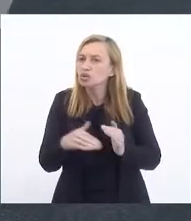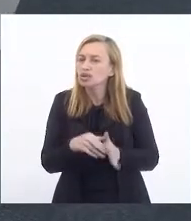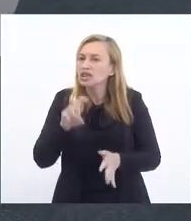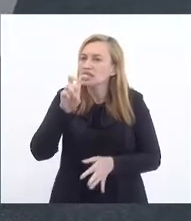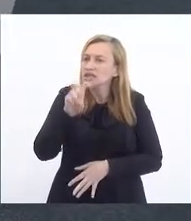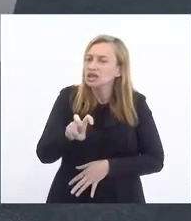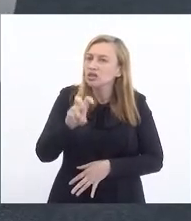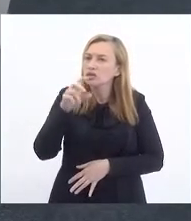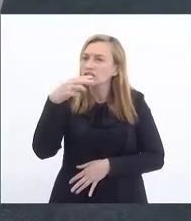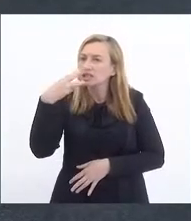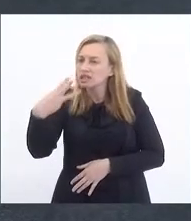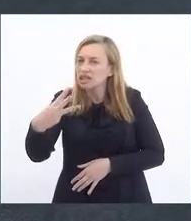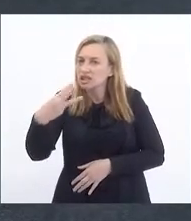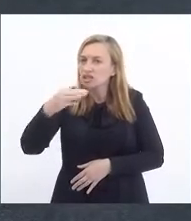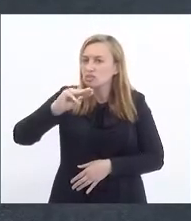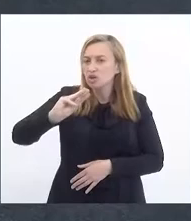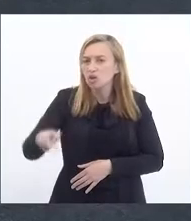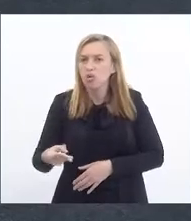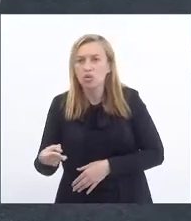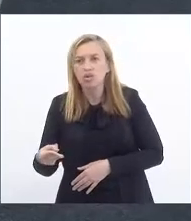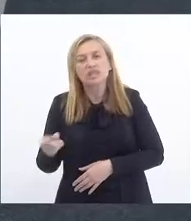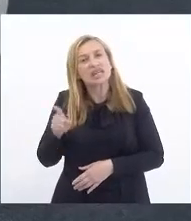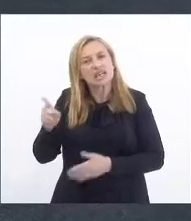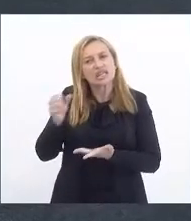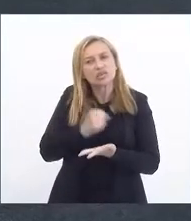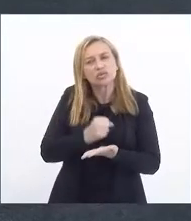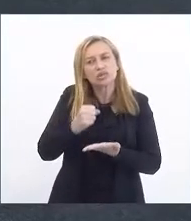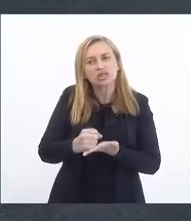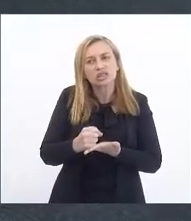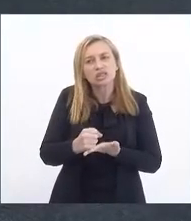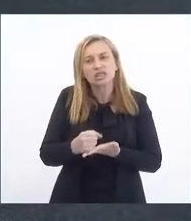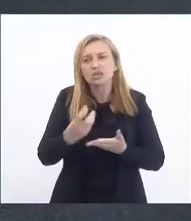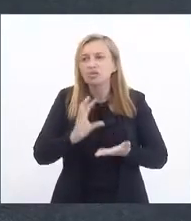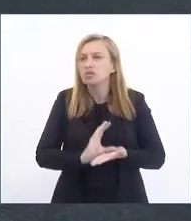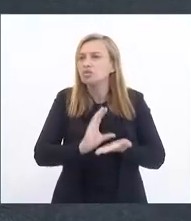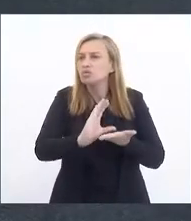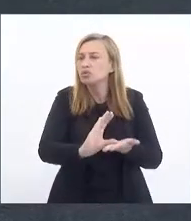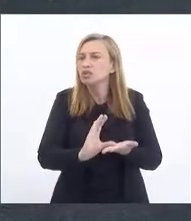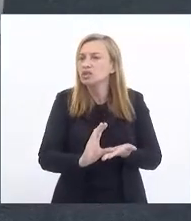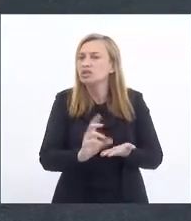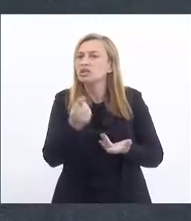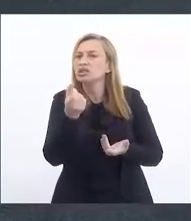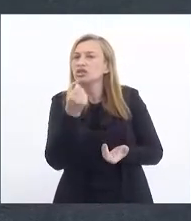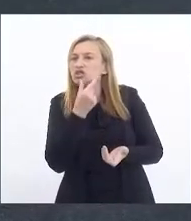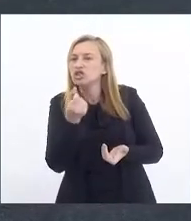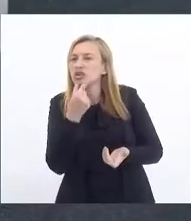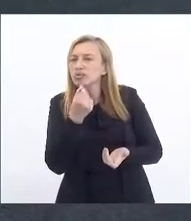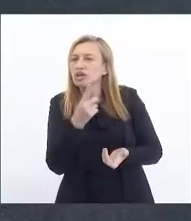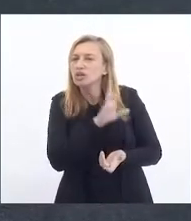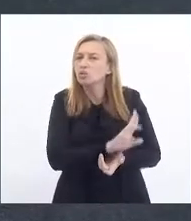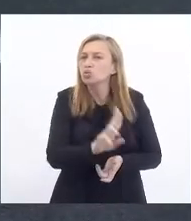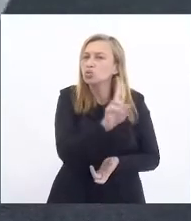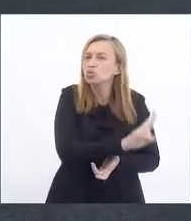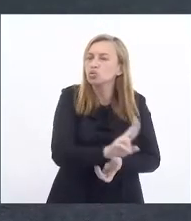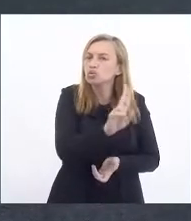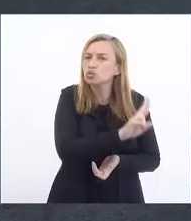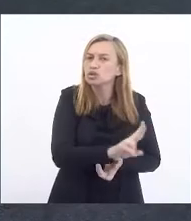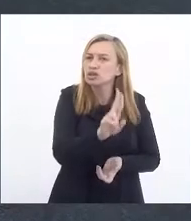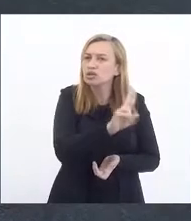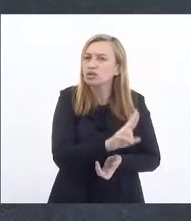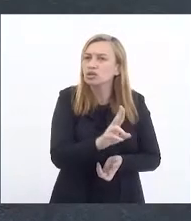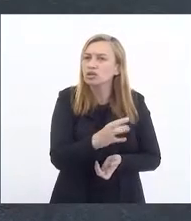53 milhões esses contratos eram para fornecimento de medicamentos utilizados na